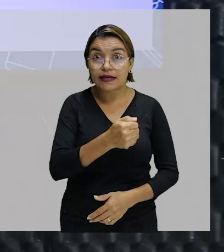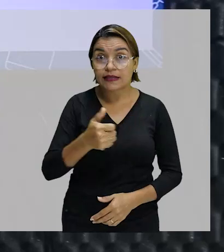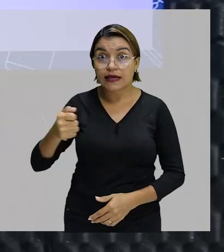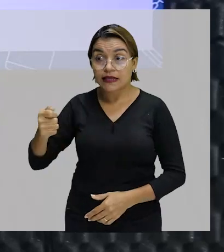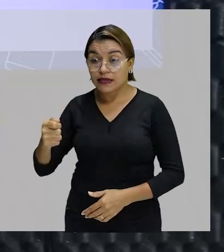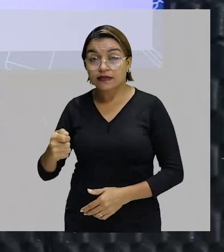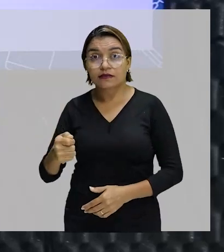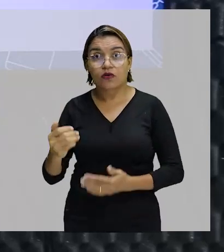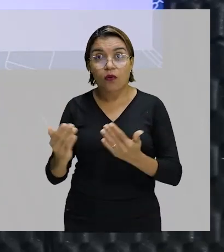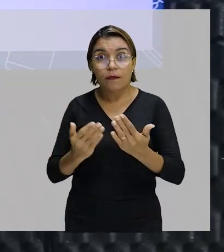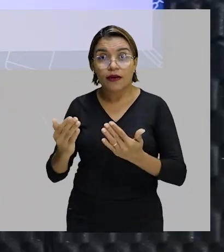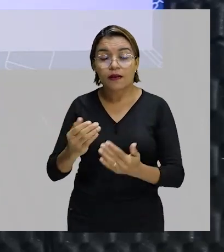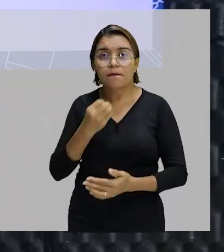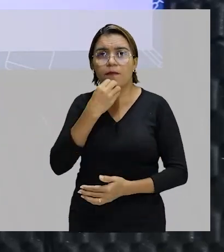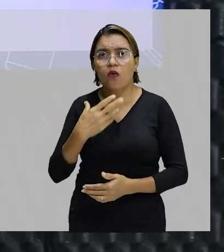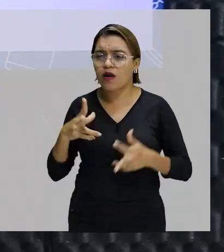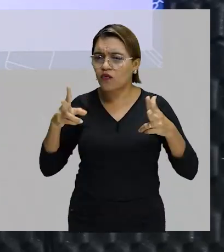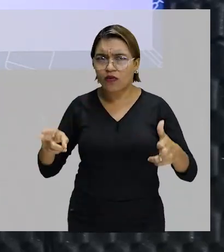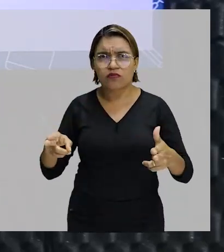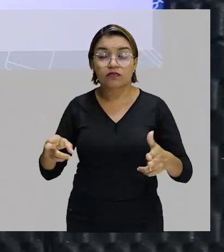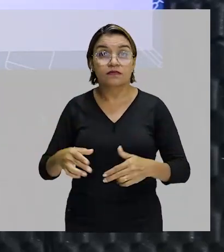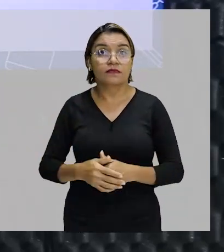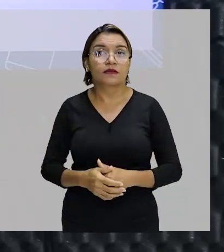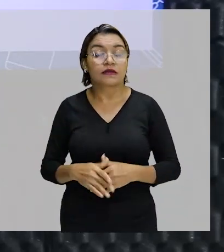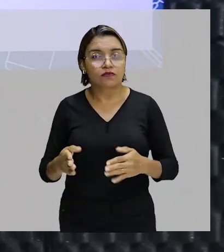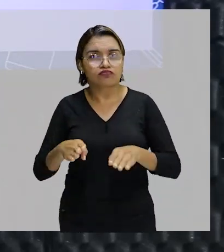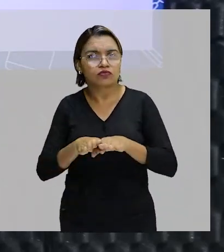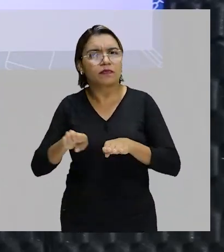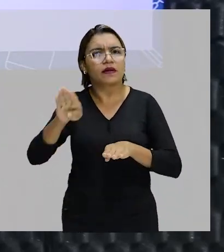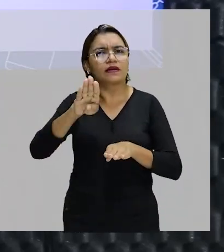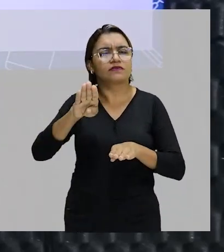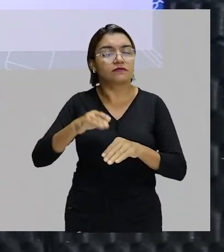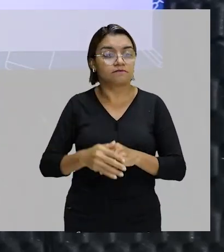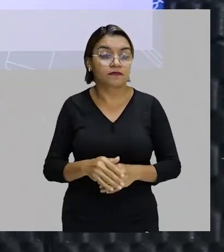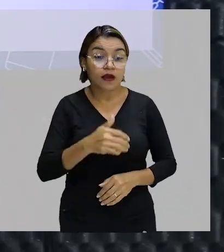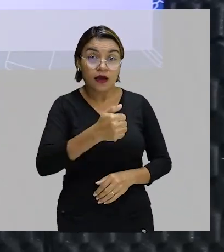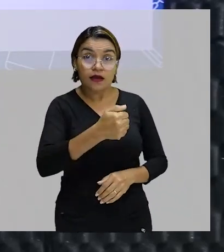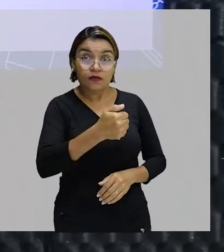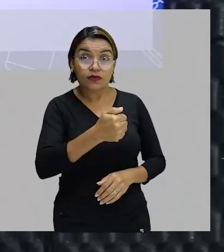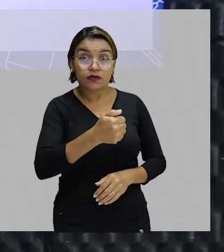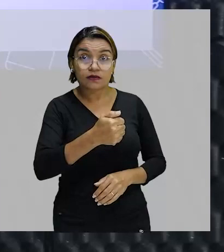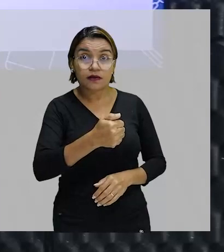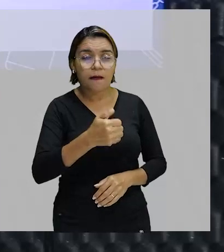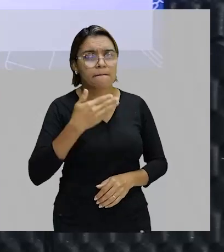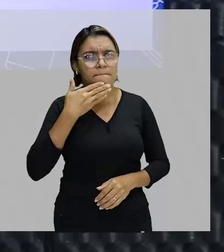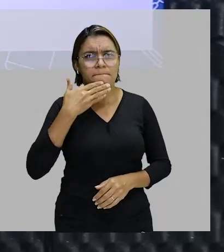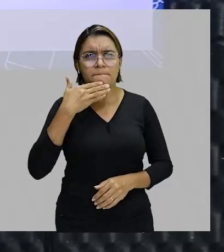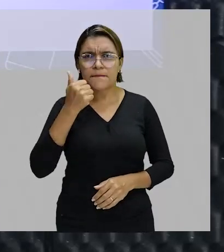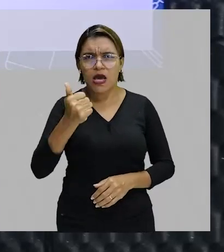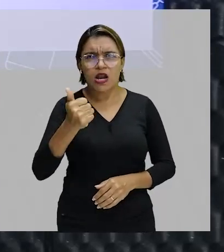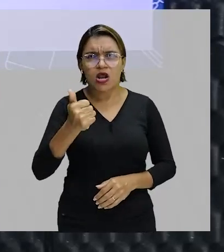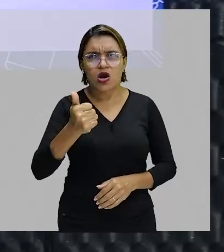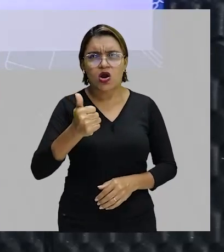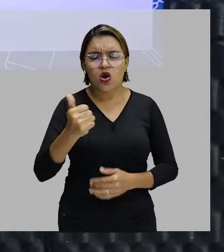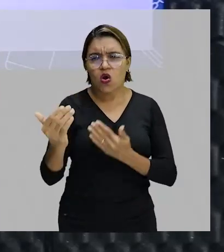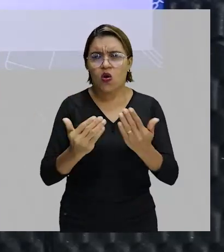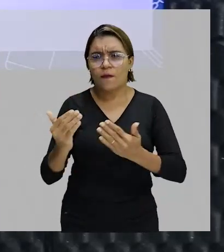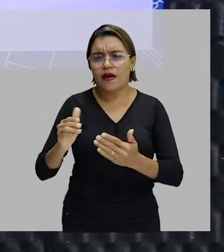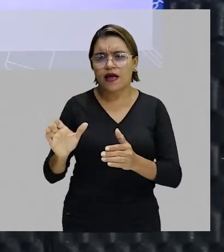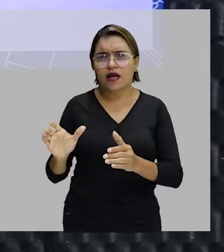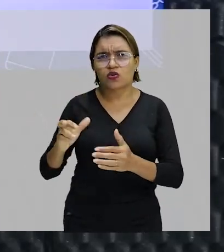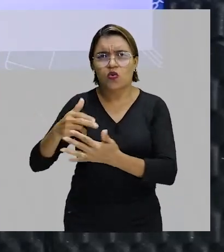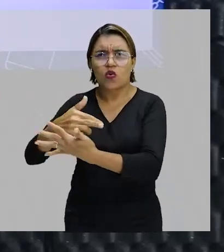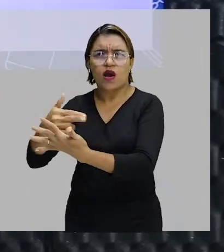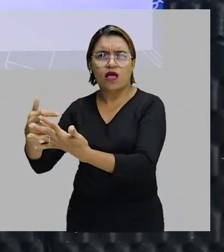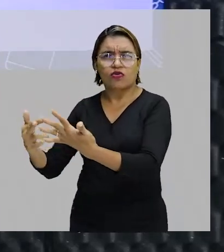característica. Tá? No caso do superlativo, é eu chegar para você e dizer, esta caneta é a melhor de todas. Então, é uma caneta